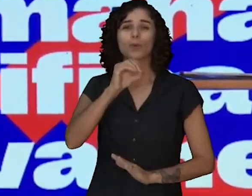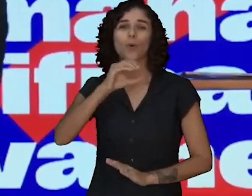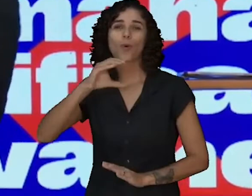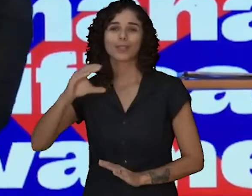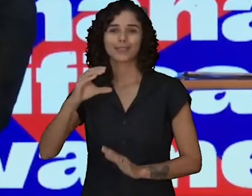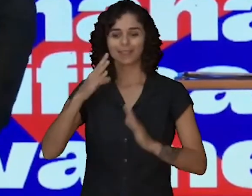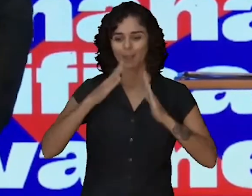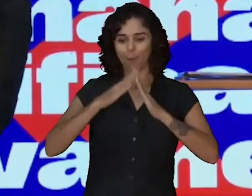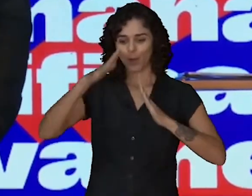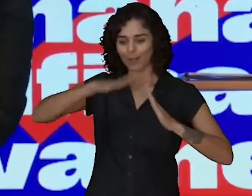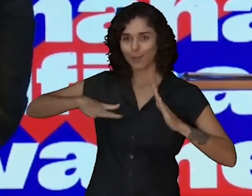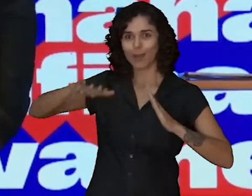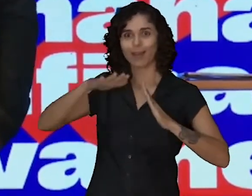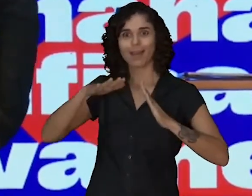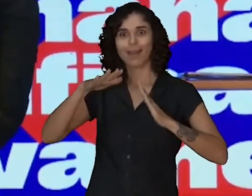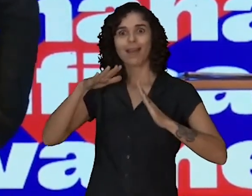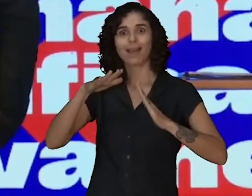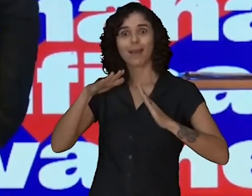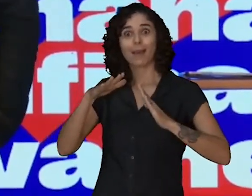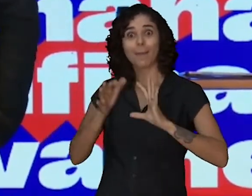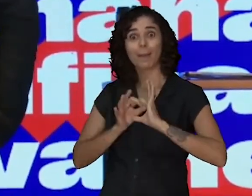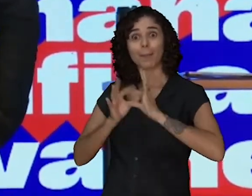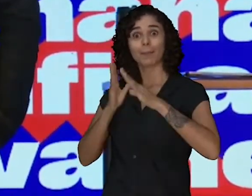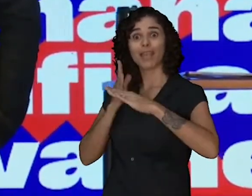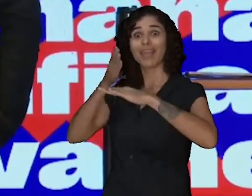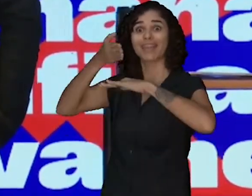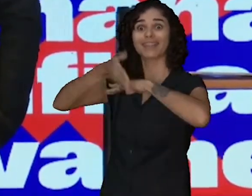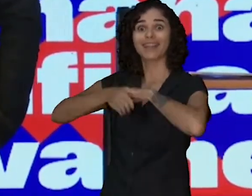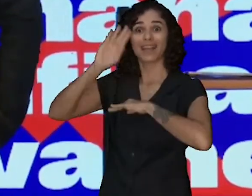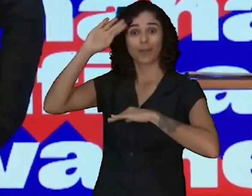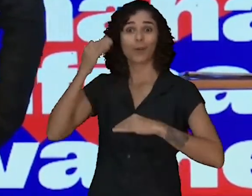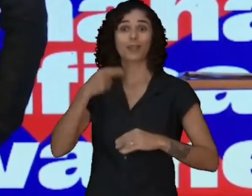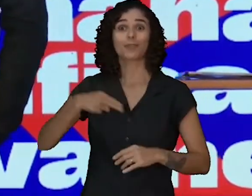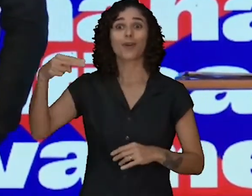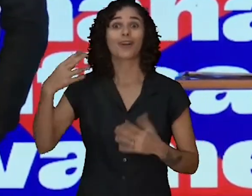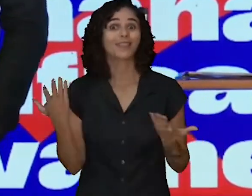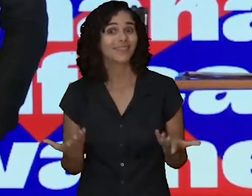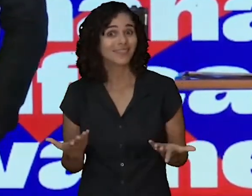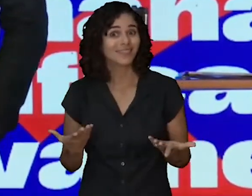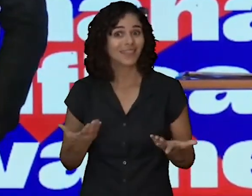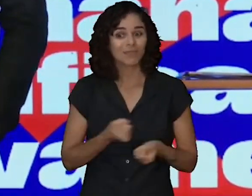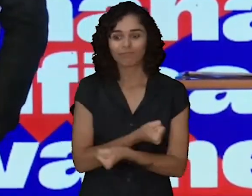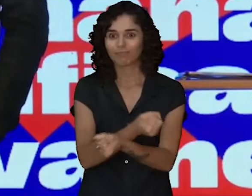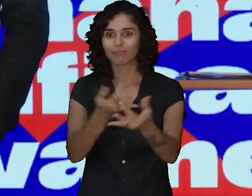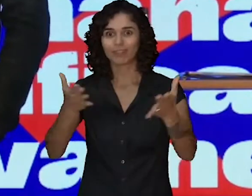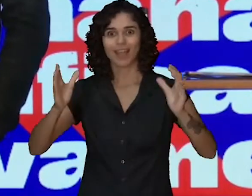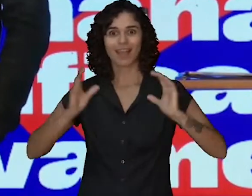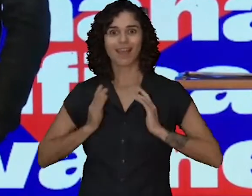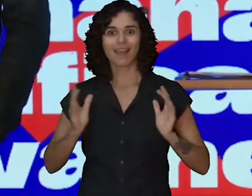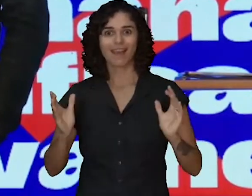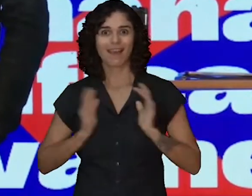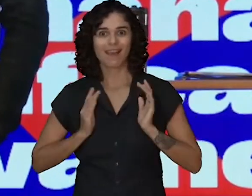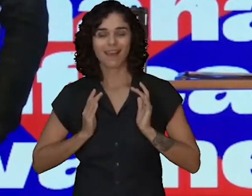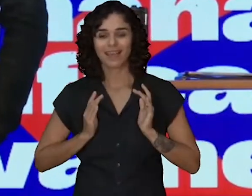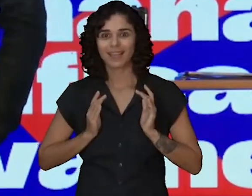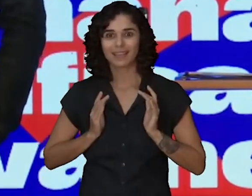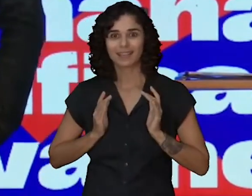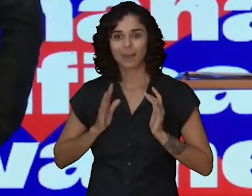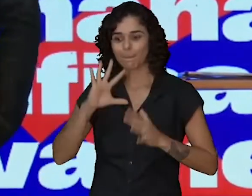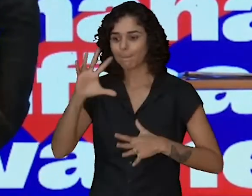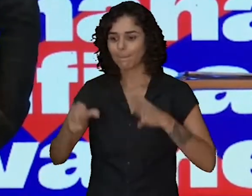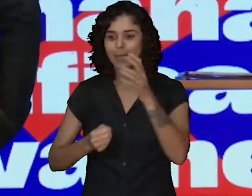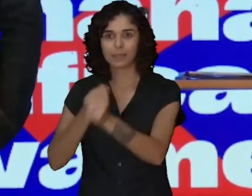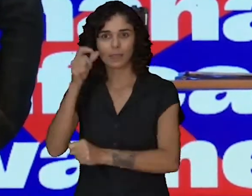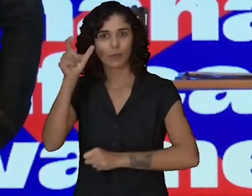permissão para entrar na Coreia do Norte e começar a gerar riqueza para tirar aquele povo da miséria